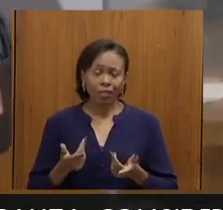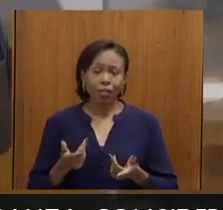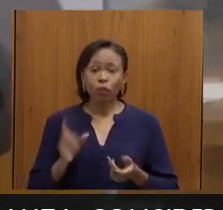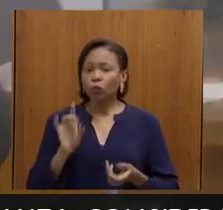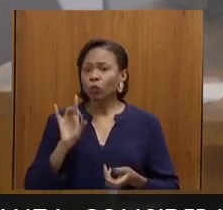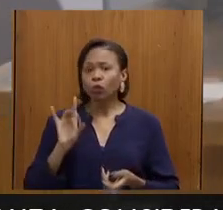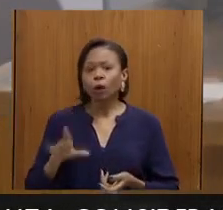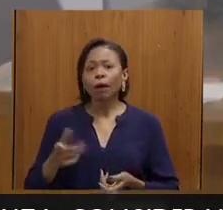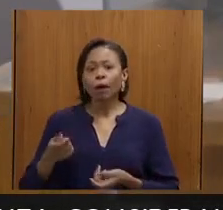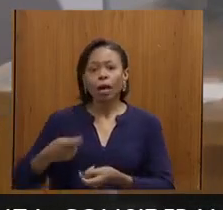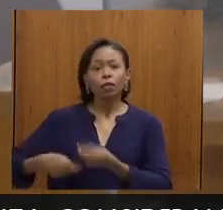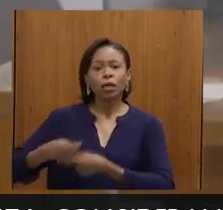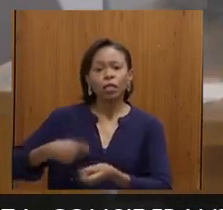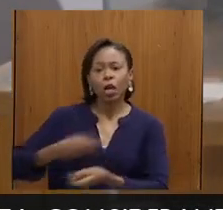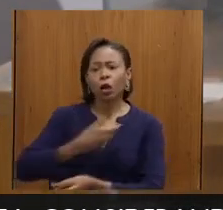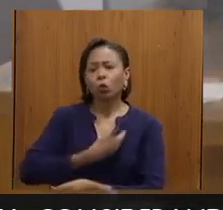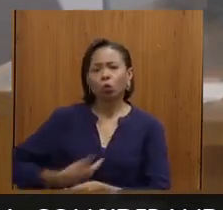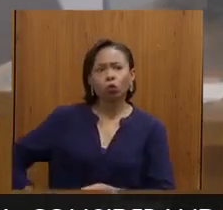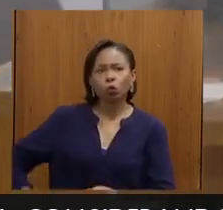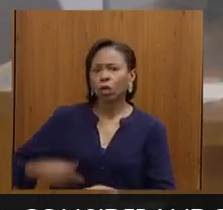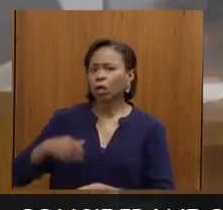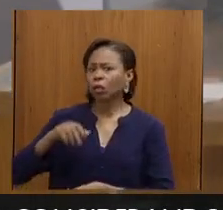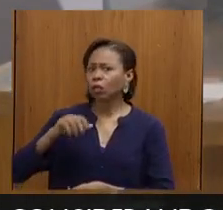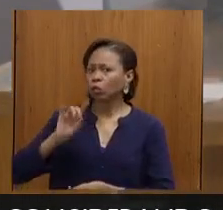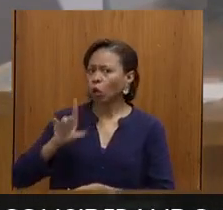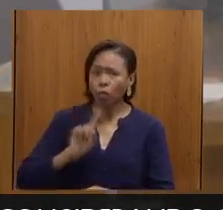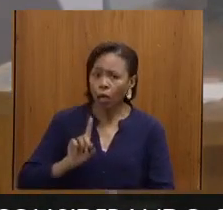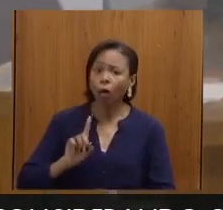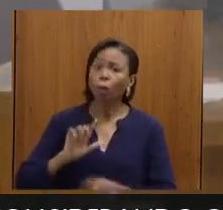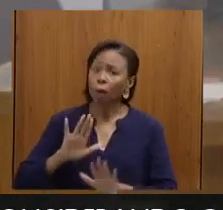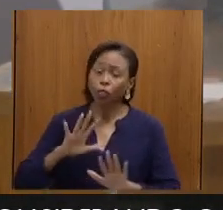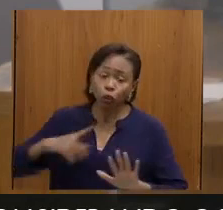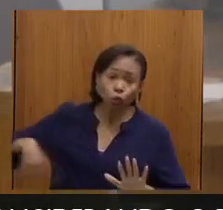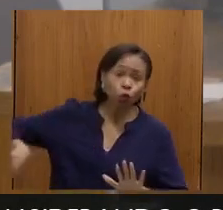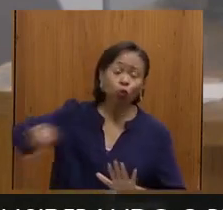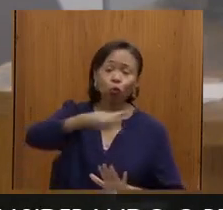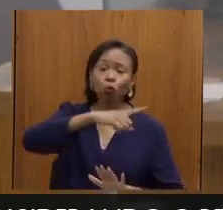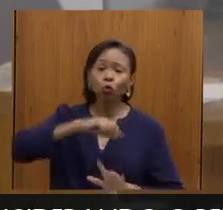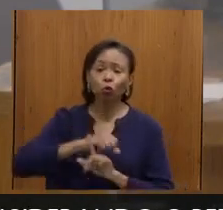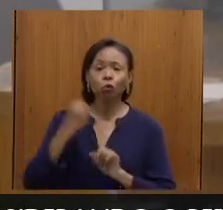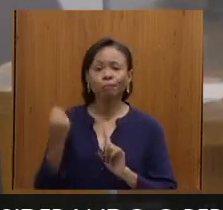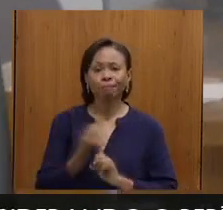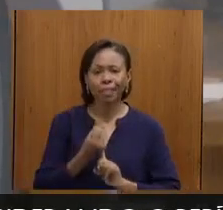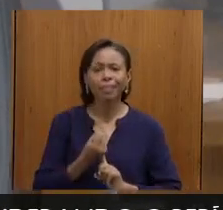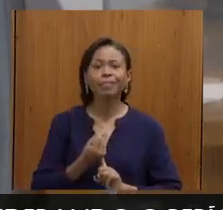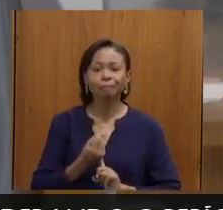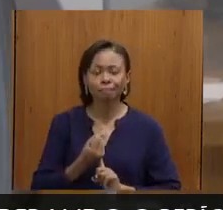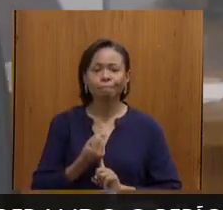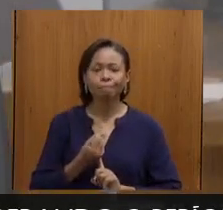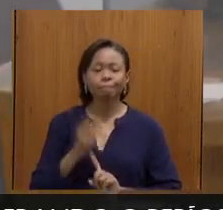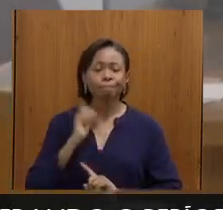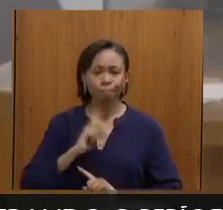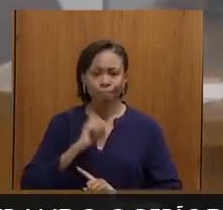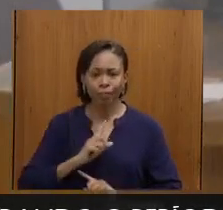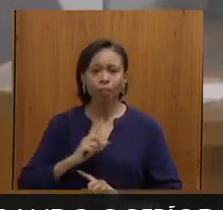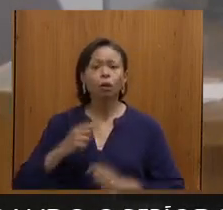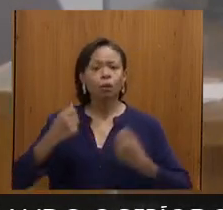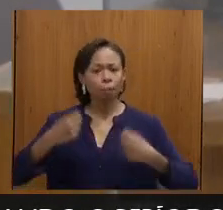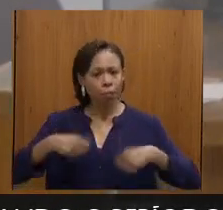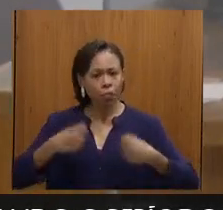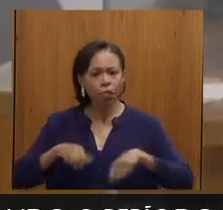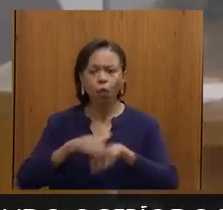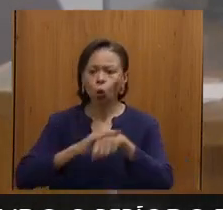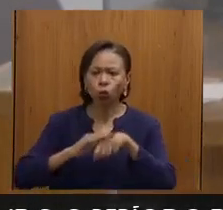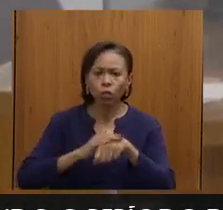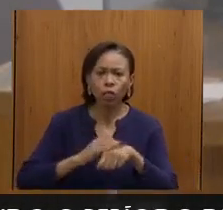da administração pública do Estado, mas aí sim de todos nós, 21 milhões de mineiros. Nós precisamos discutir o